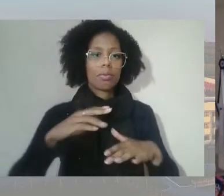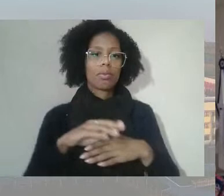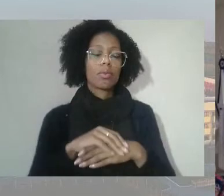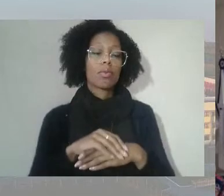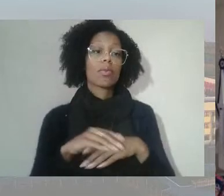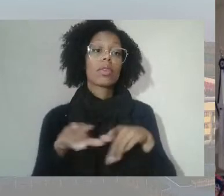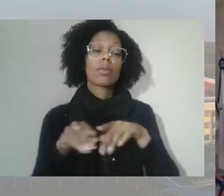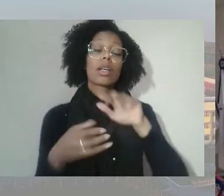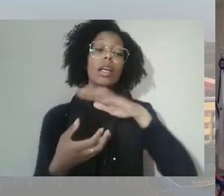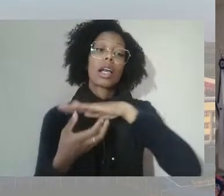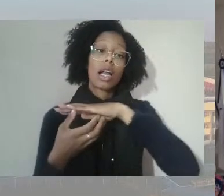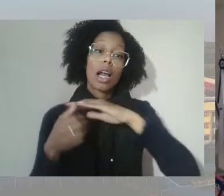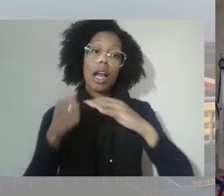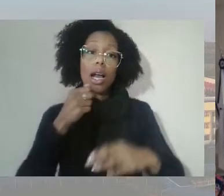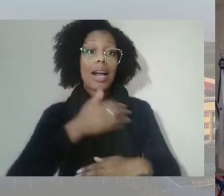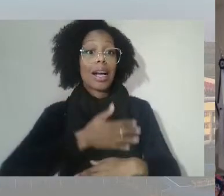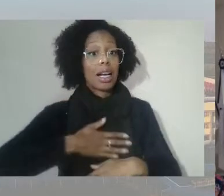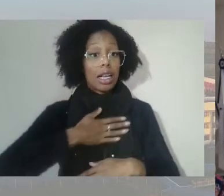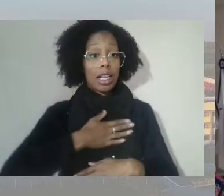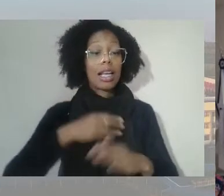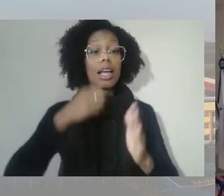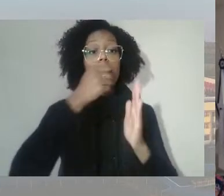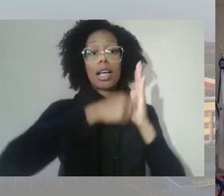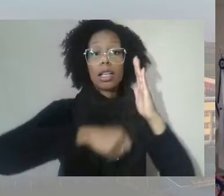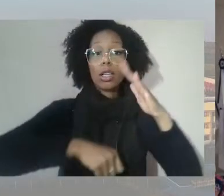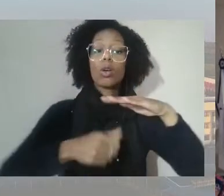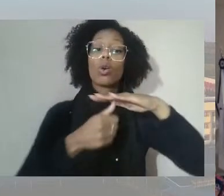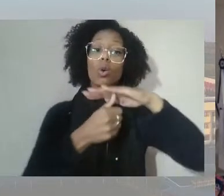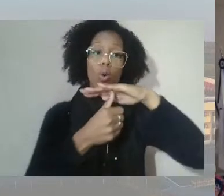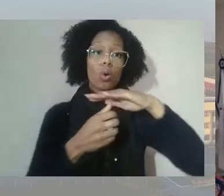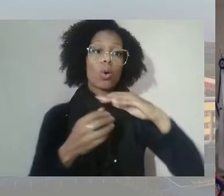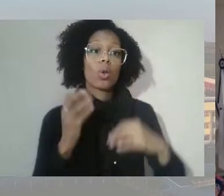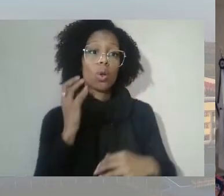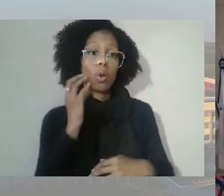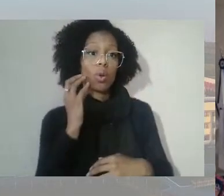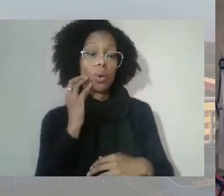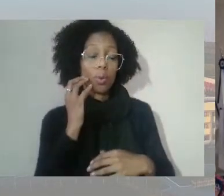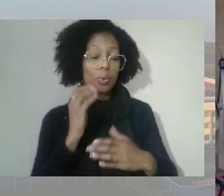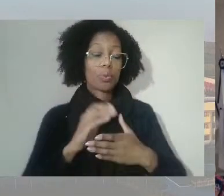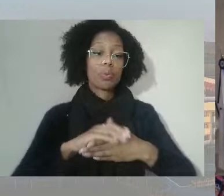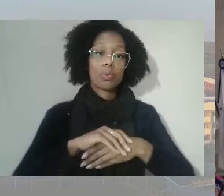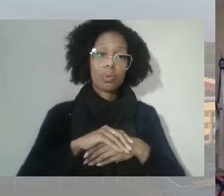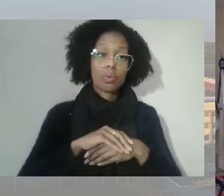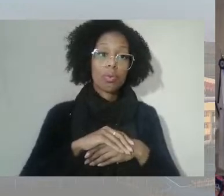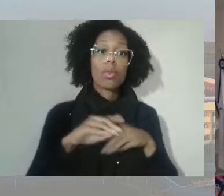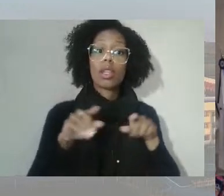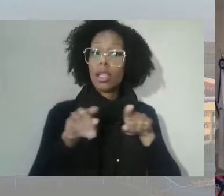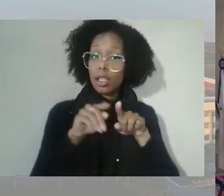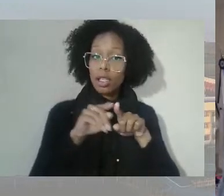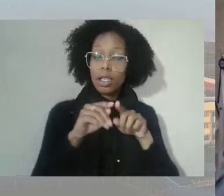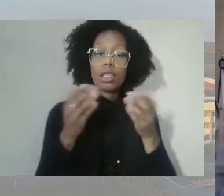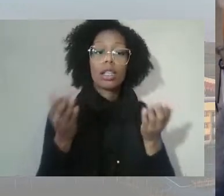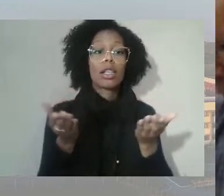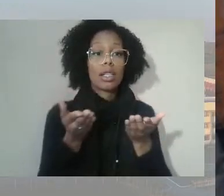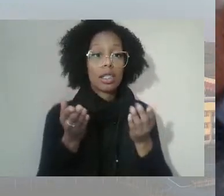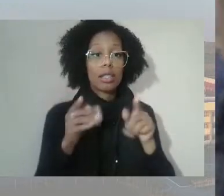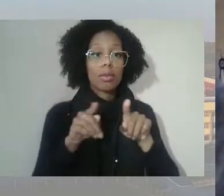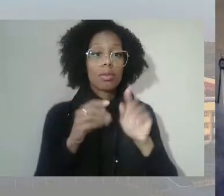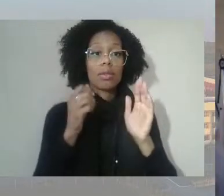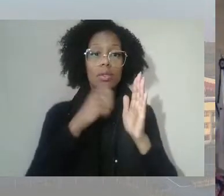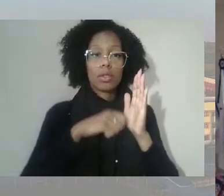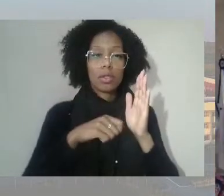Campos Alegrete, assinada pelo magnífico reitor Roberlaine Ribeiro Jorge e pela Assessoria de Diversidade,